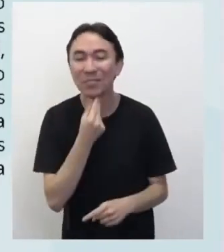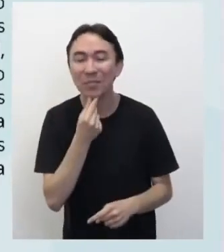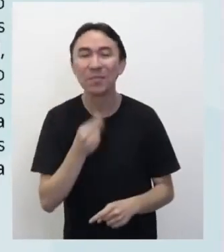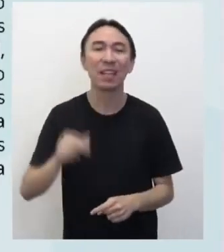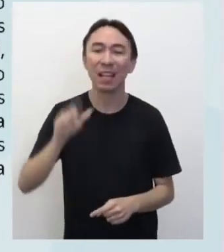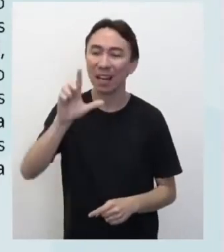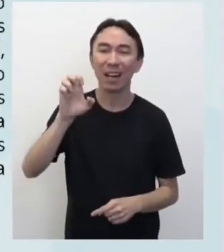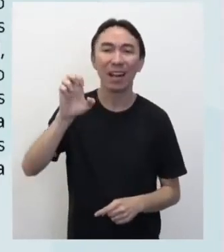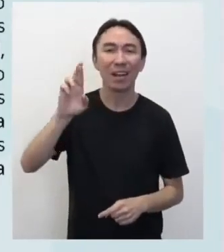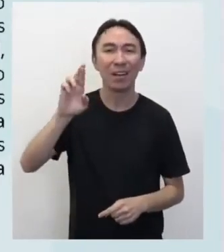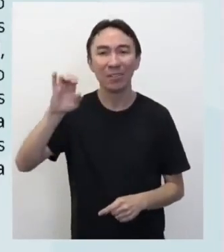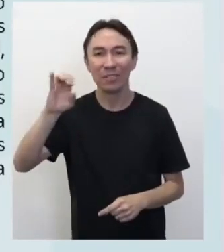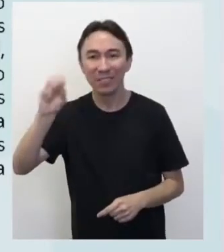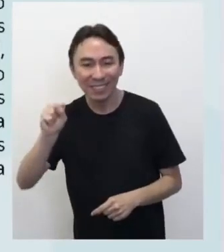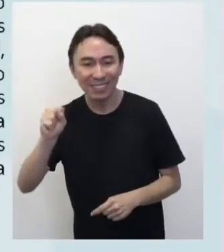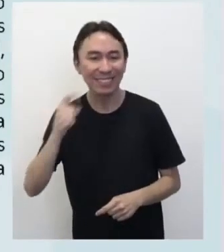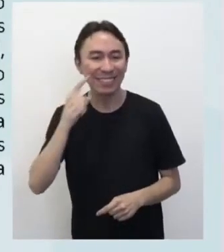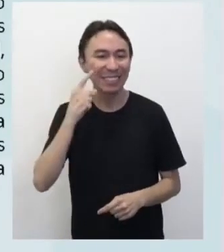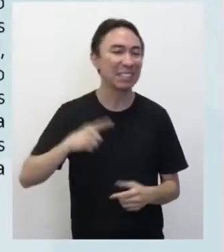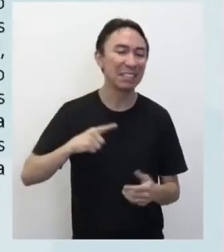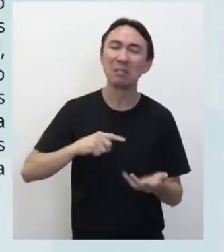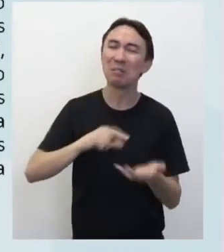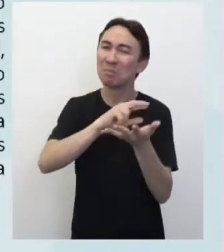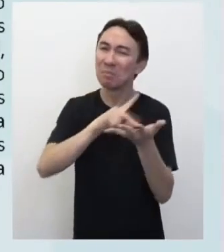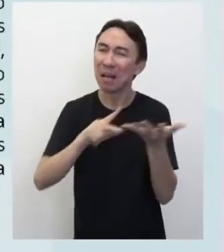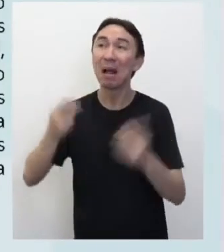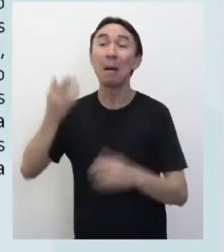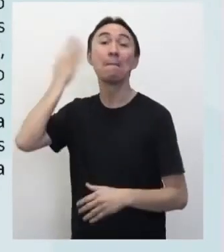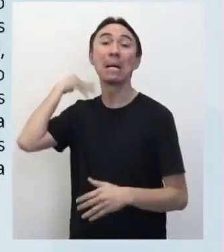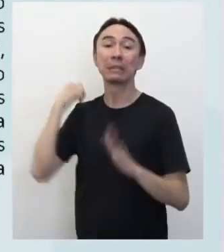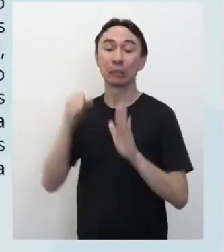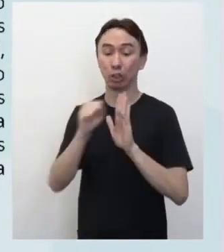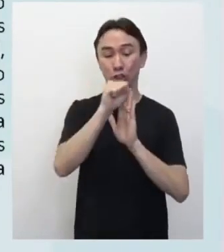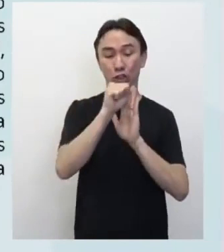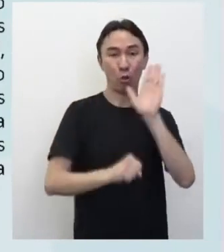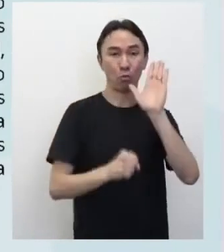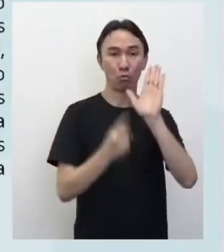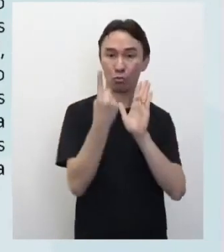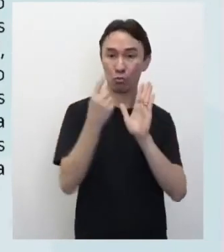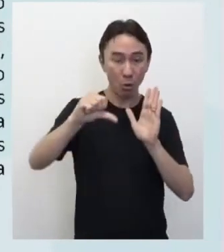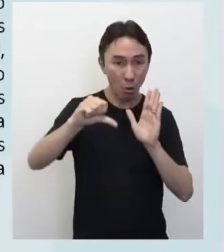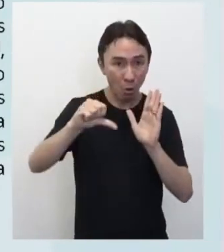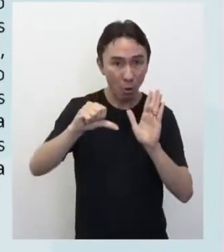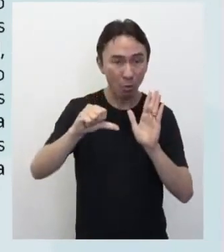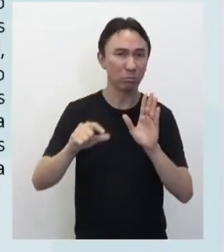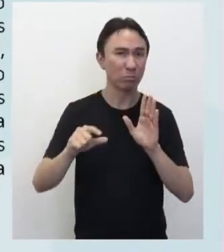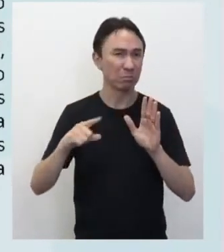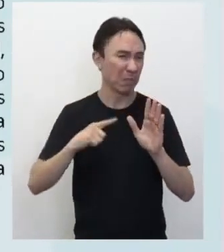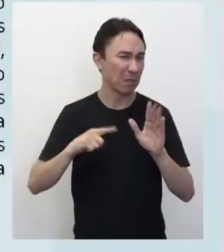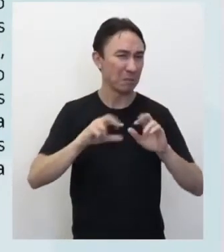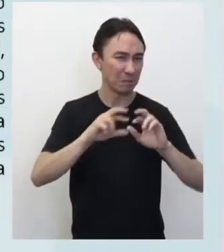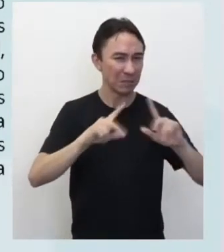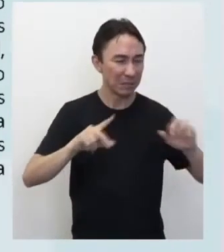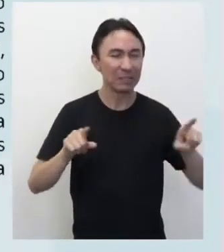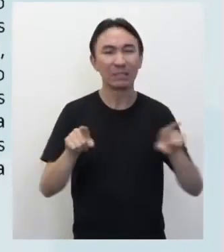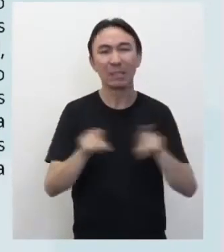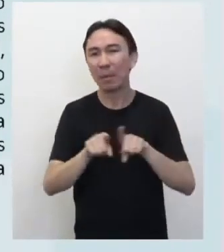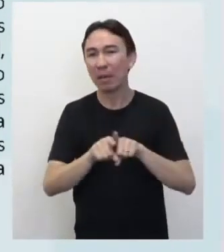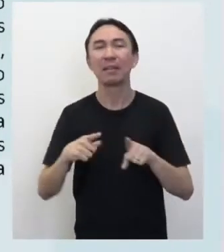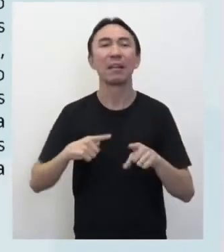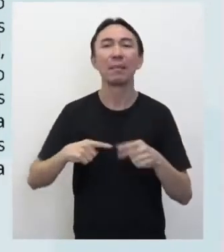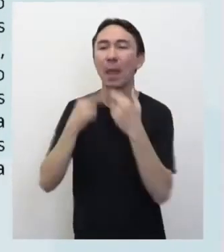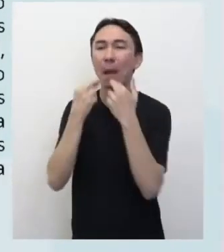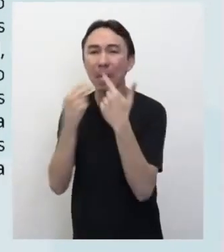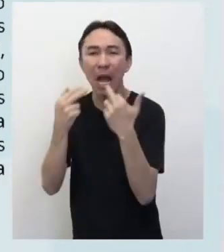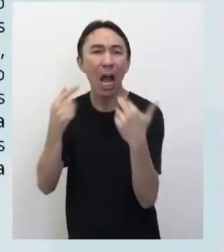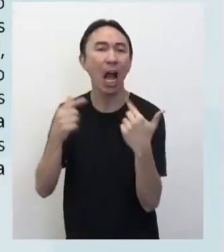poemas populares infantis ingleses ensinados no século XIX, e também de referências linguísticas e